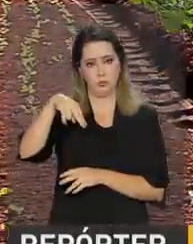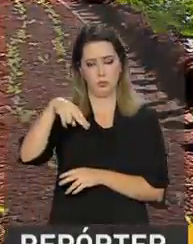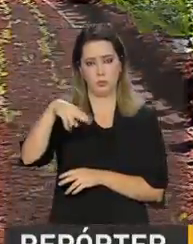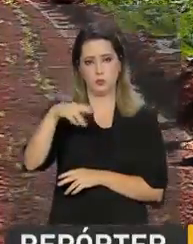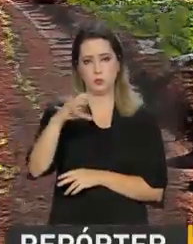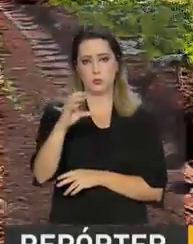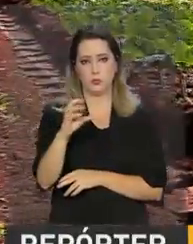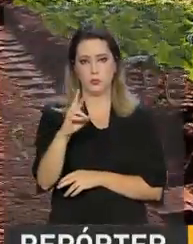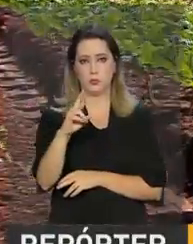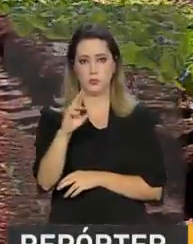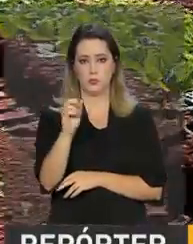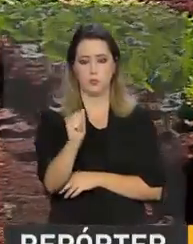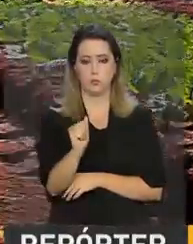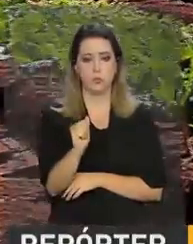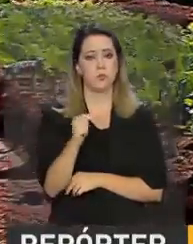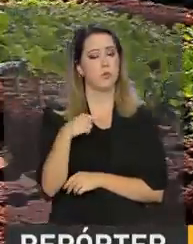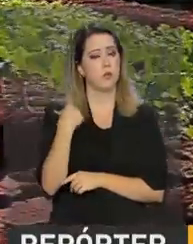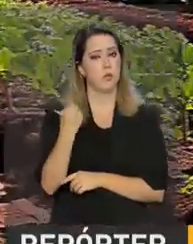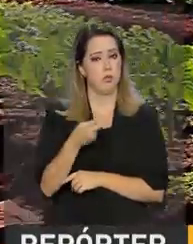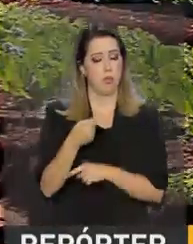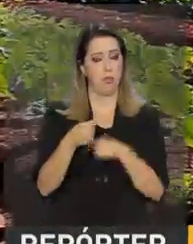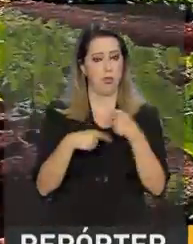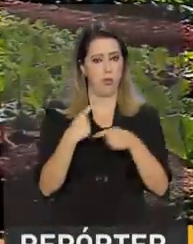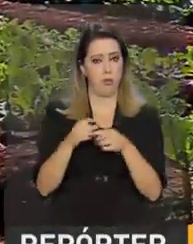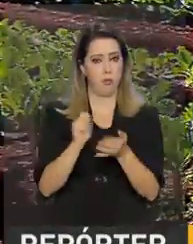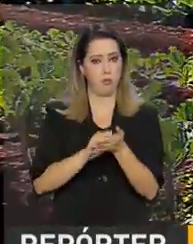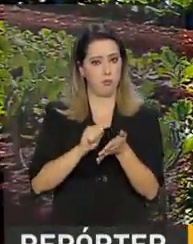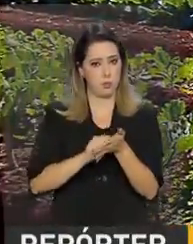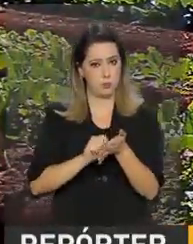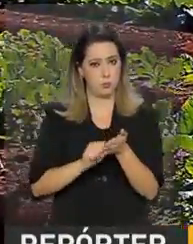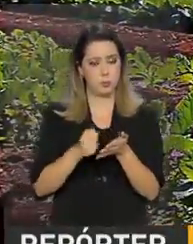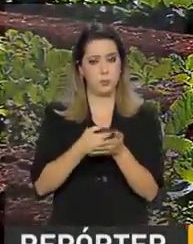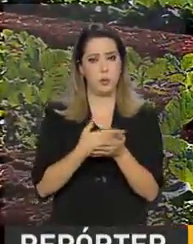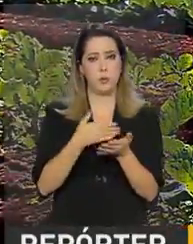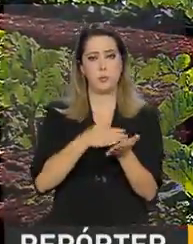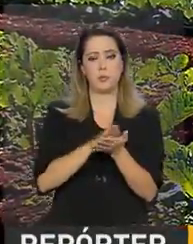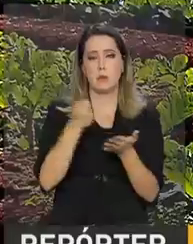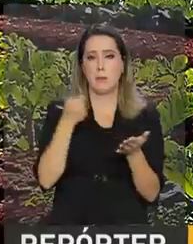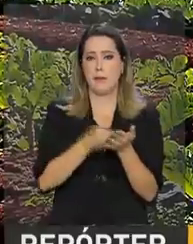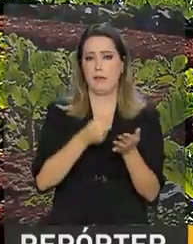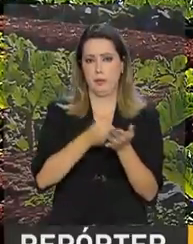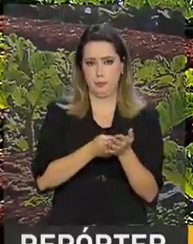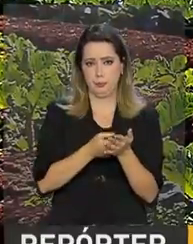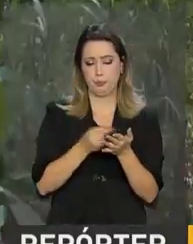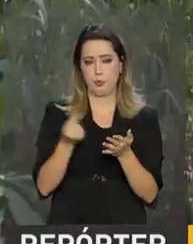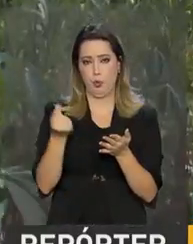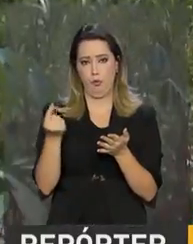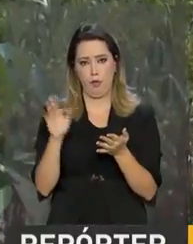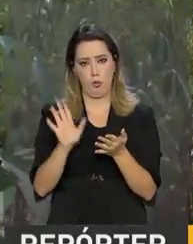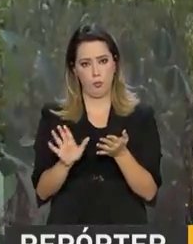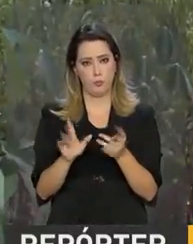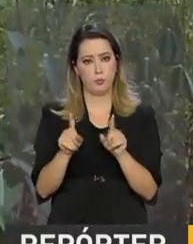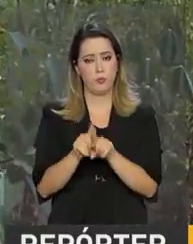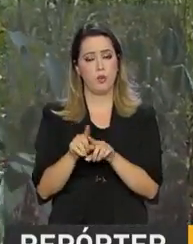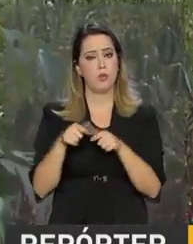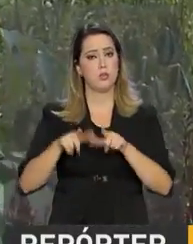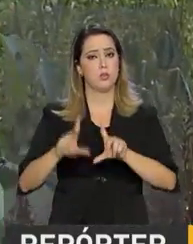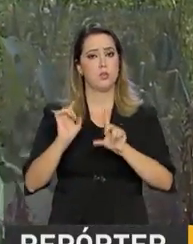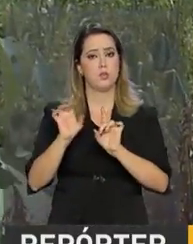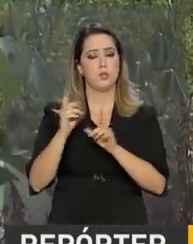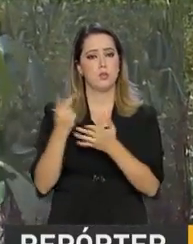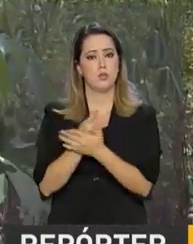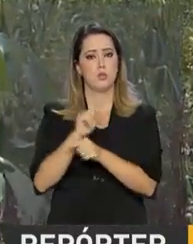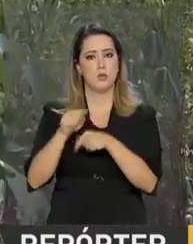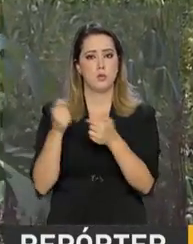avançadas do incra após o preenchimento será gerado um boleto da taxa cadastral o certificado só é válido após